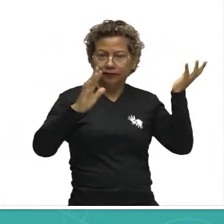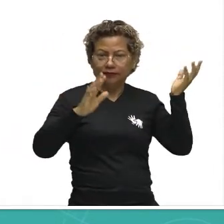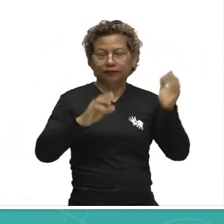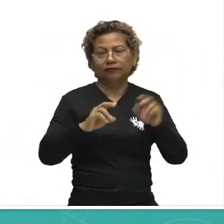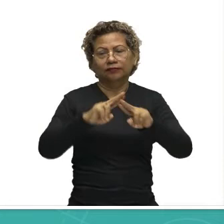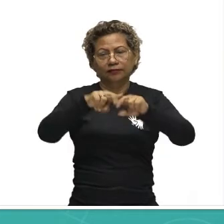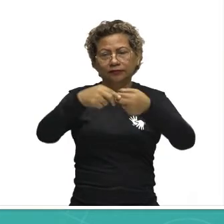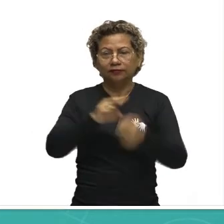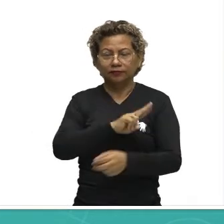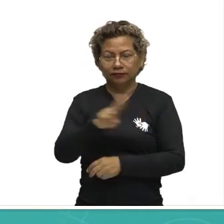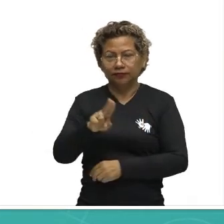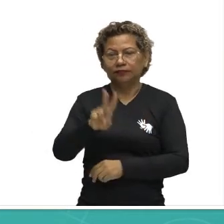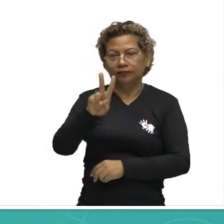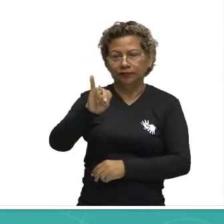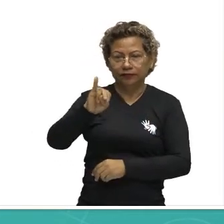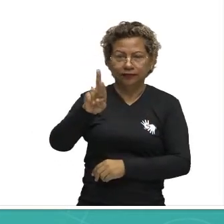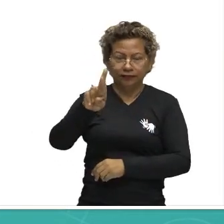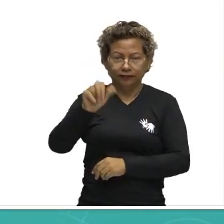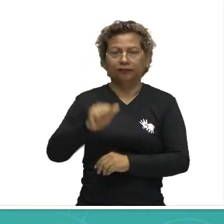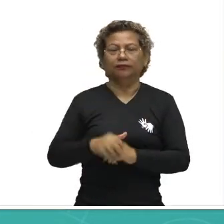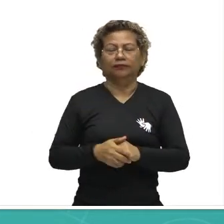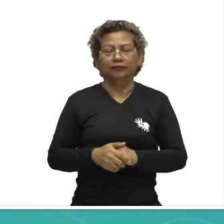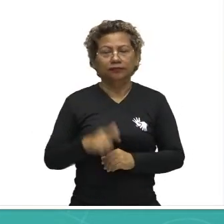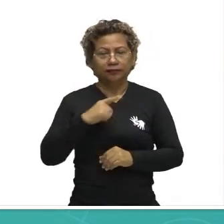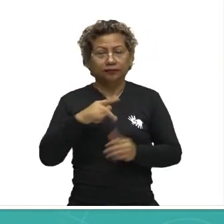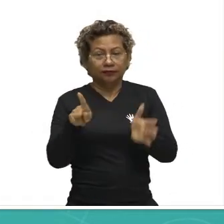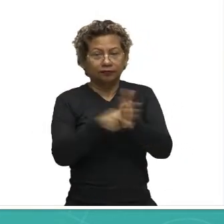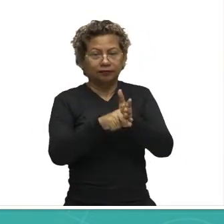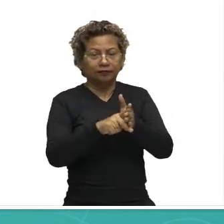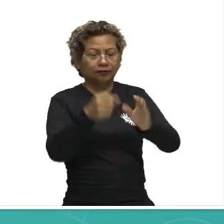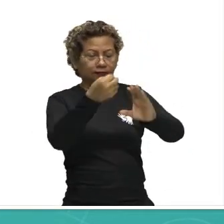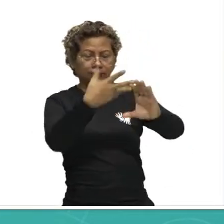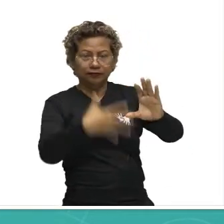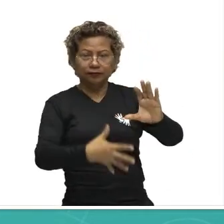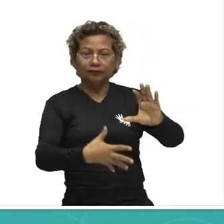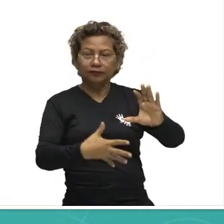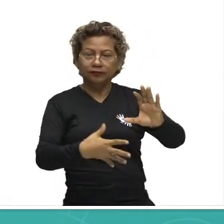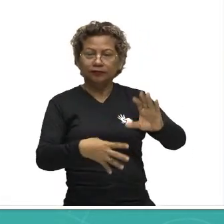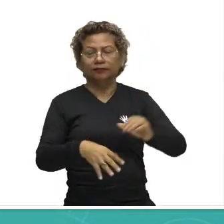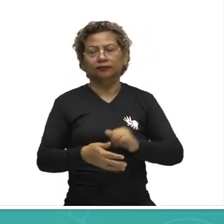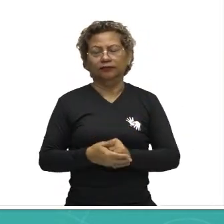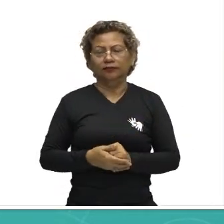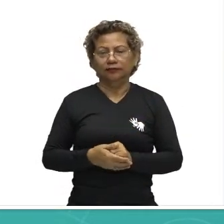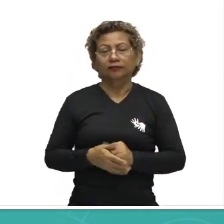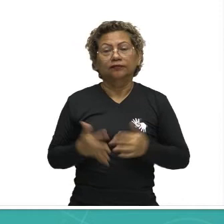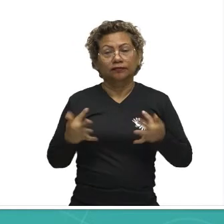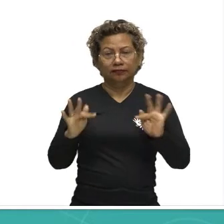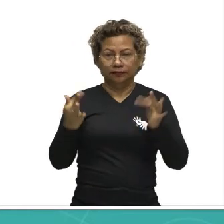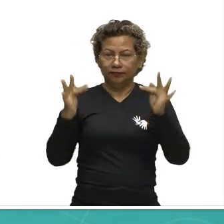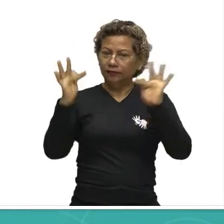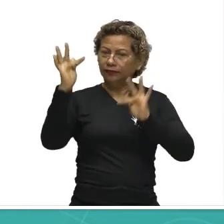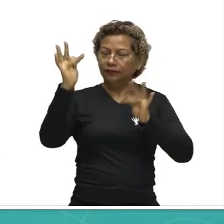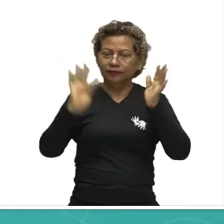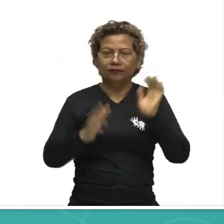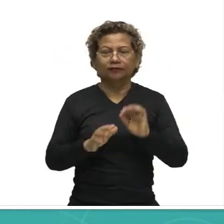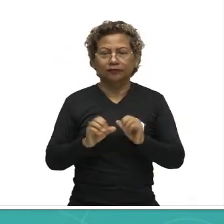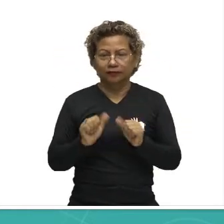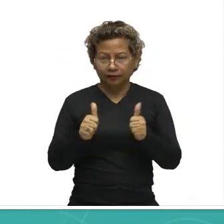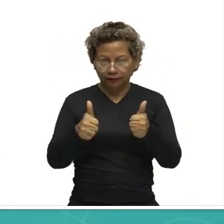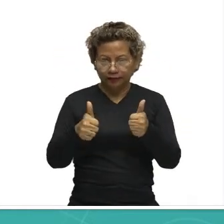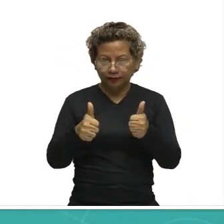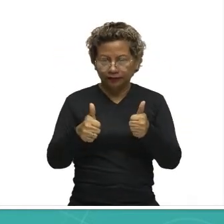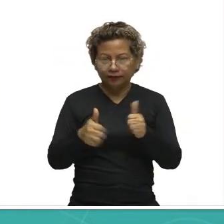Então, a dança portuguesa, ela traz essa característica. É conhecida folclórica, tá bom? Então,